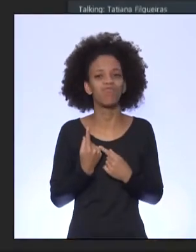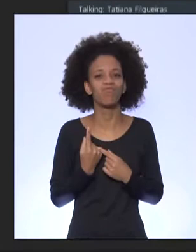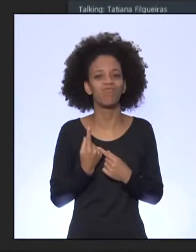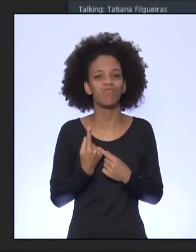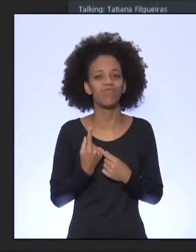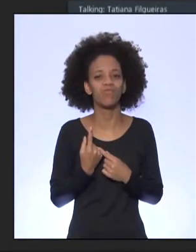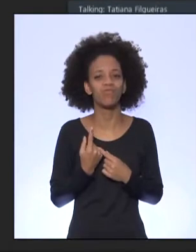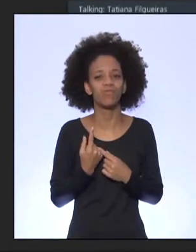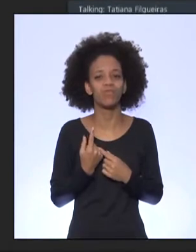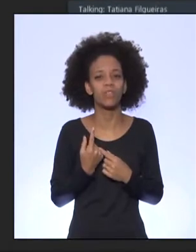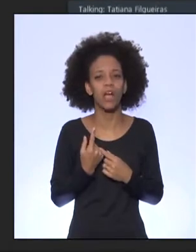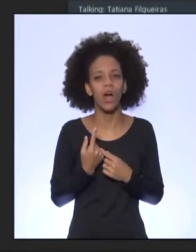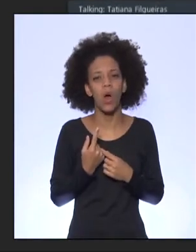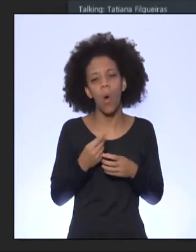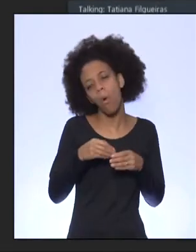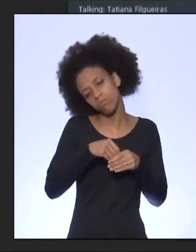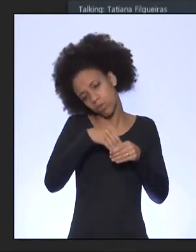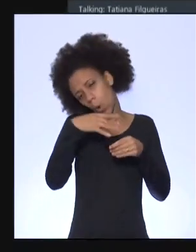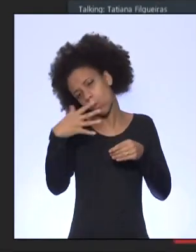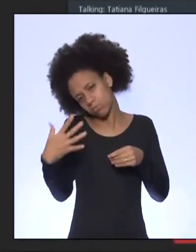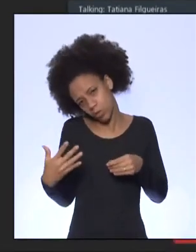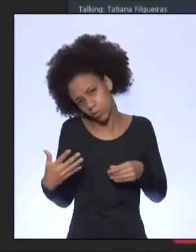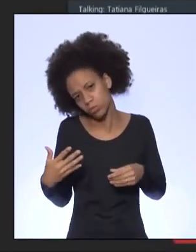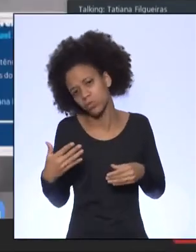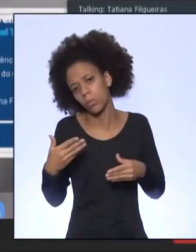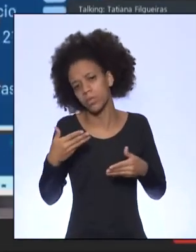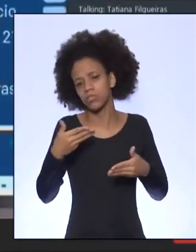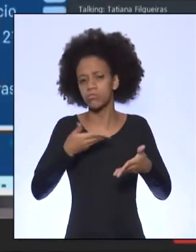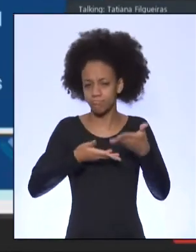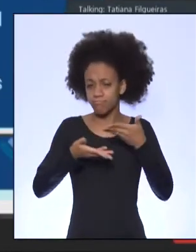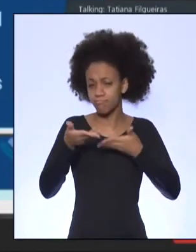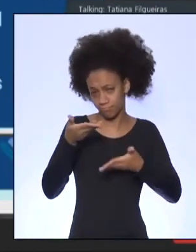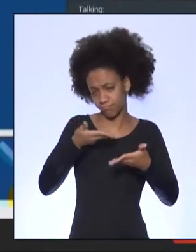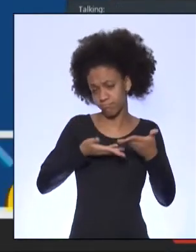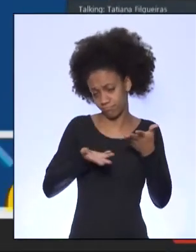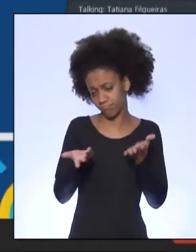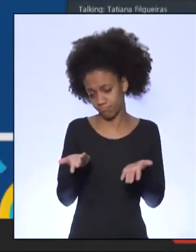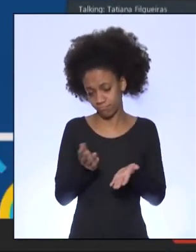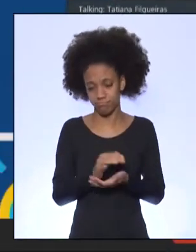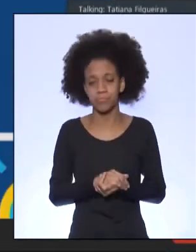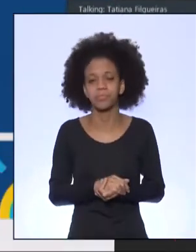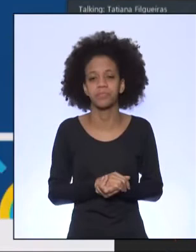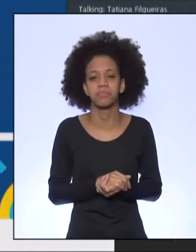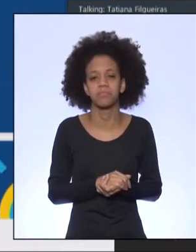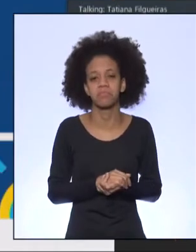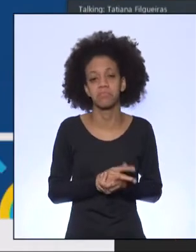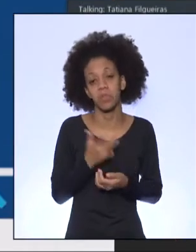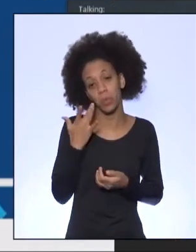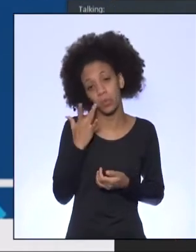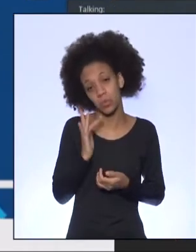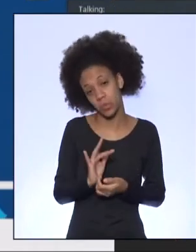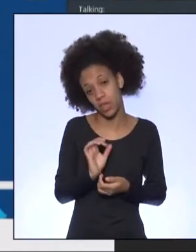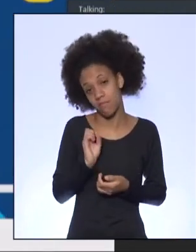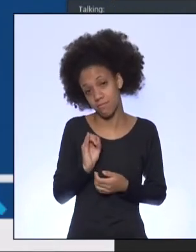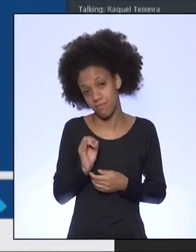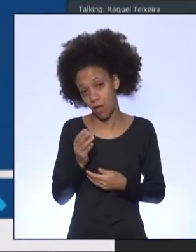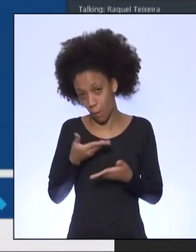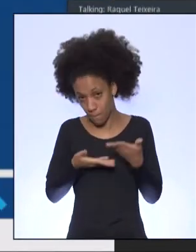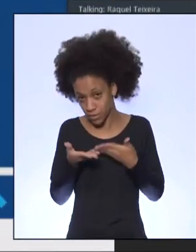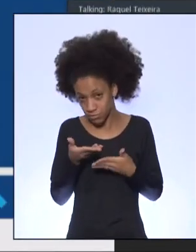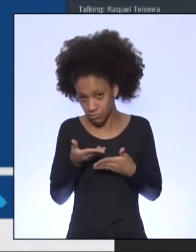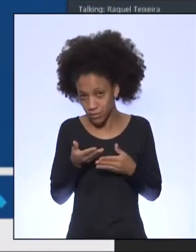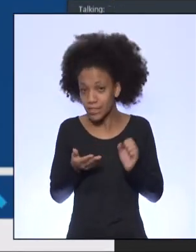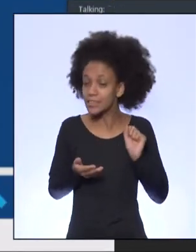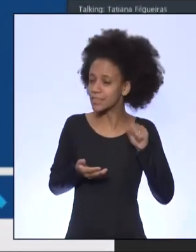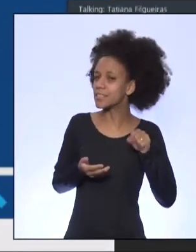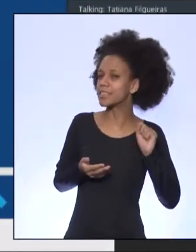queria trazer um conteúdo aqui para a gente poder discutir juntos. Não sei se já está sendo compartilhada.